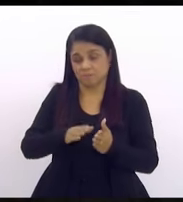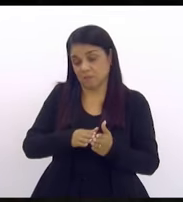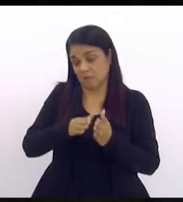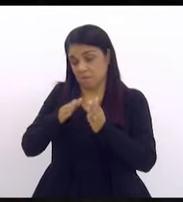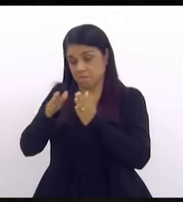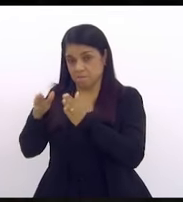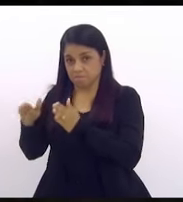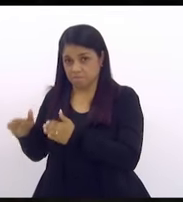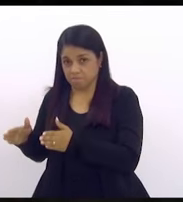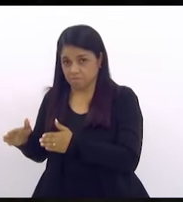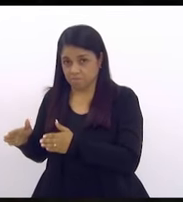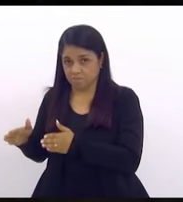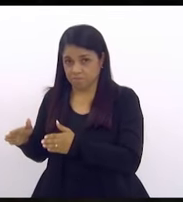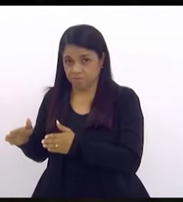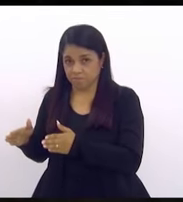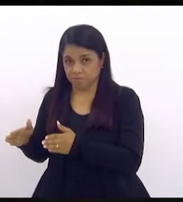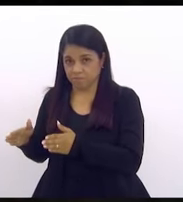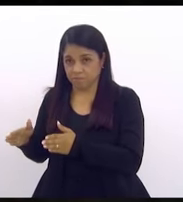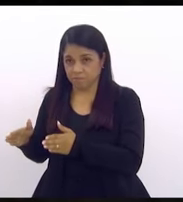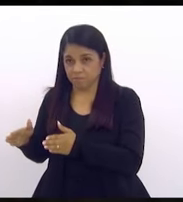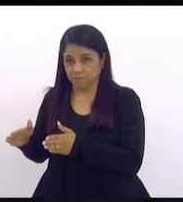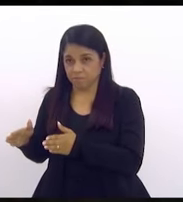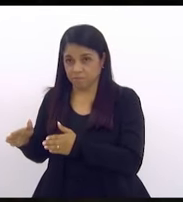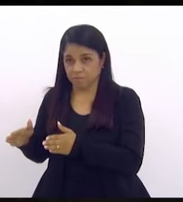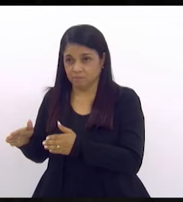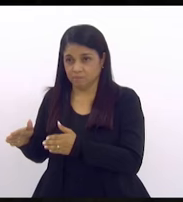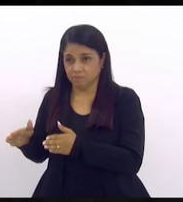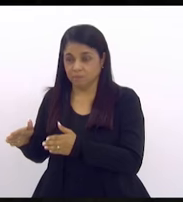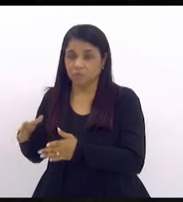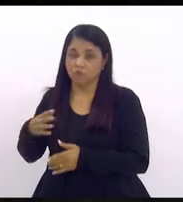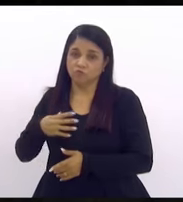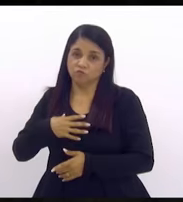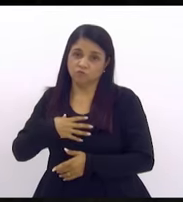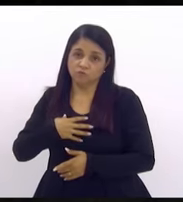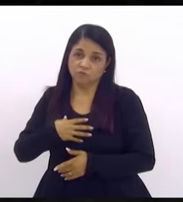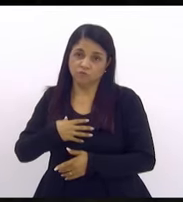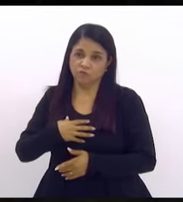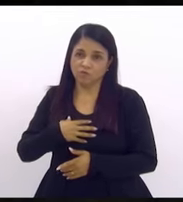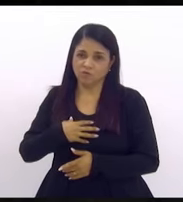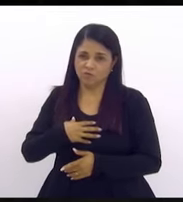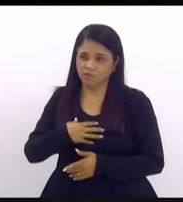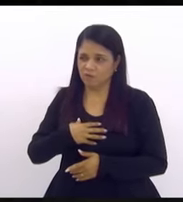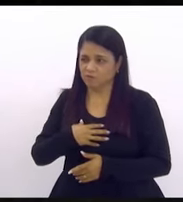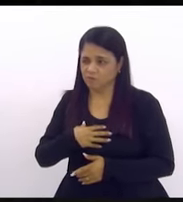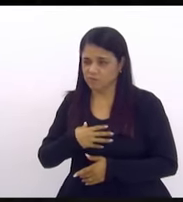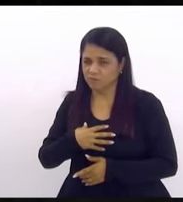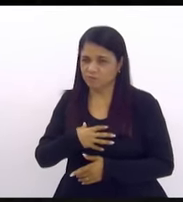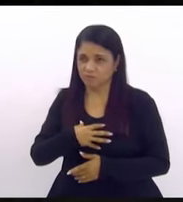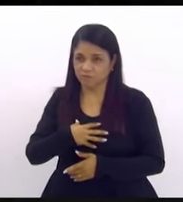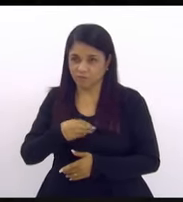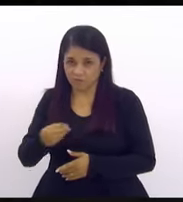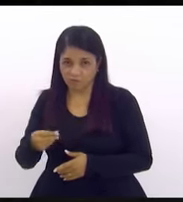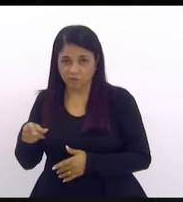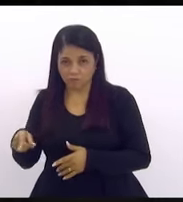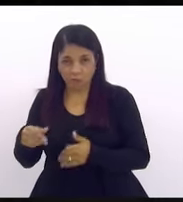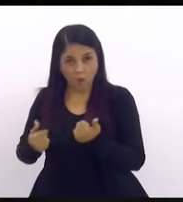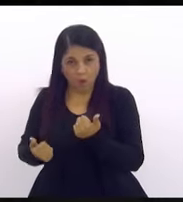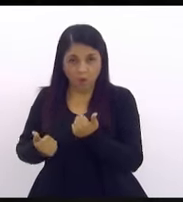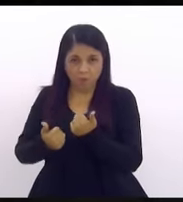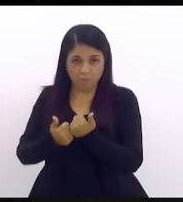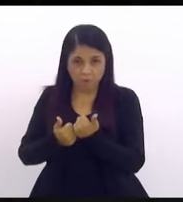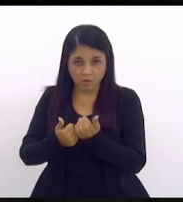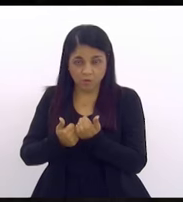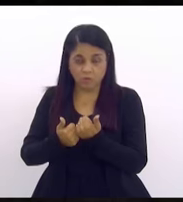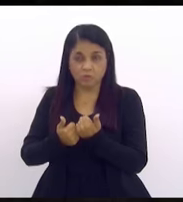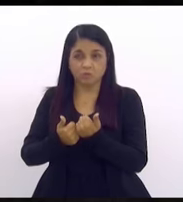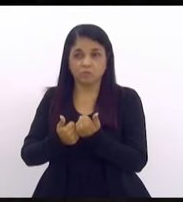citar o o o o o fim do juiz classista que eu até apoiei e porque aquilo foi virando algo